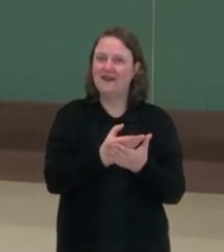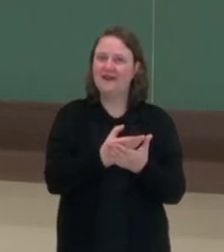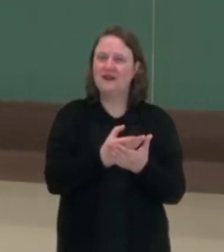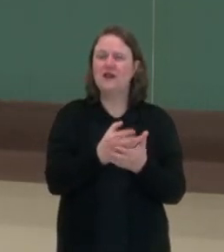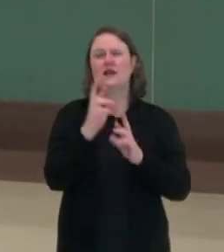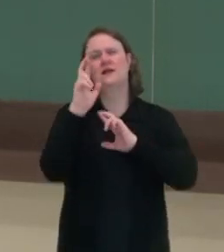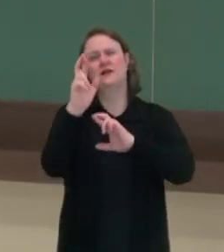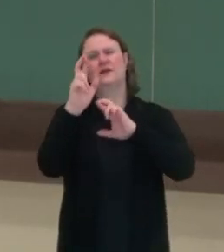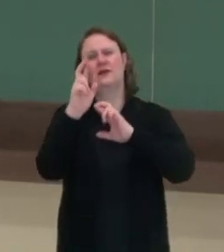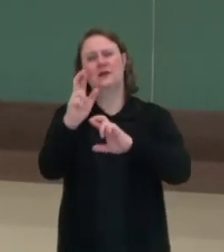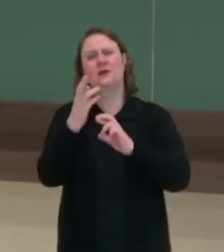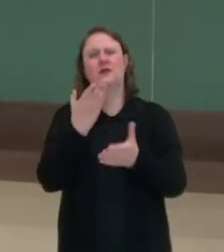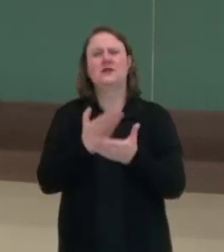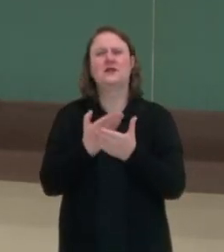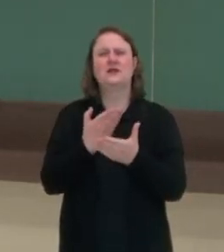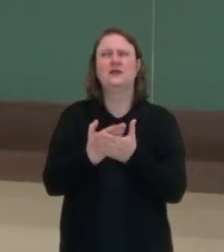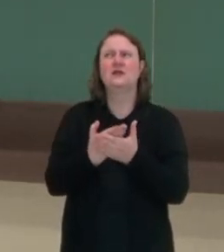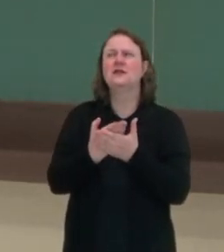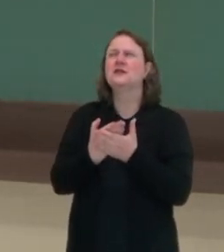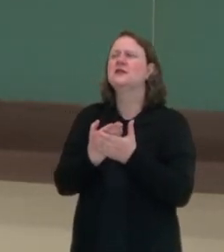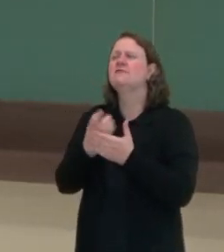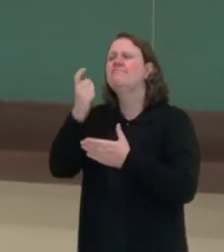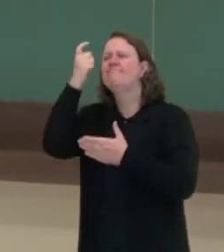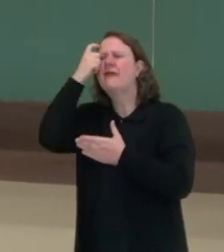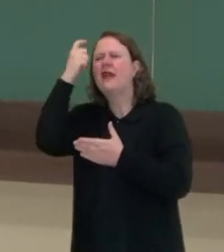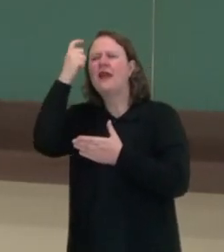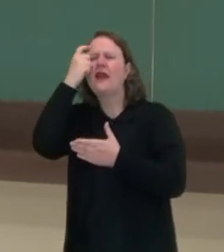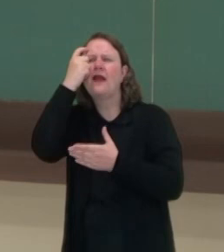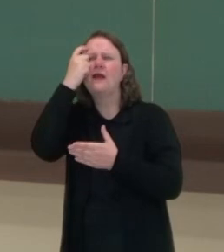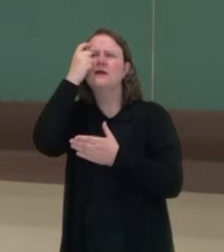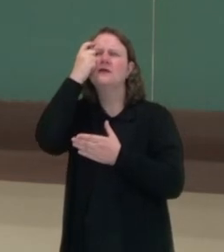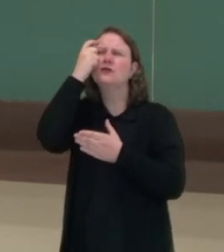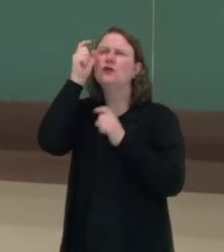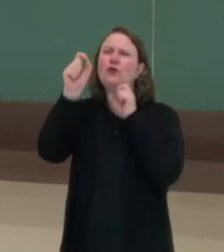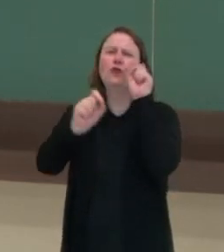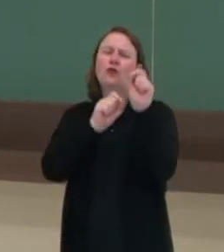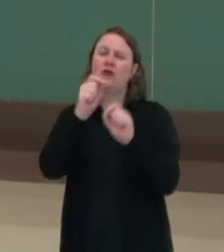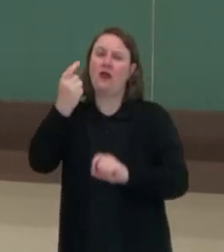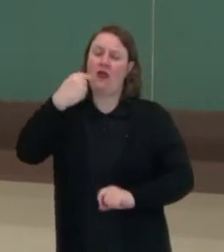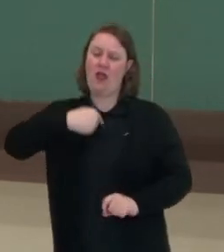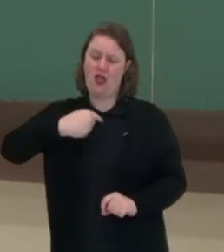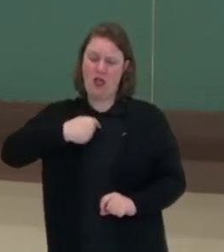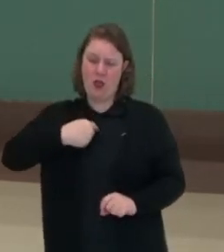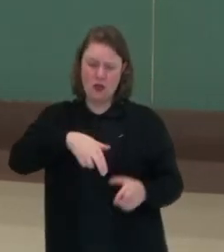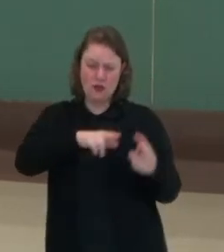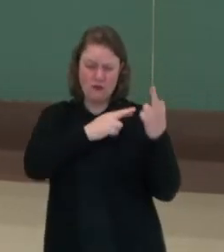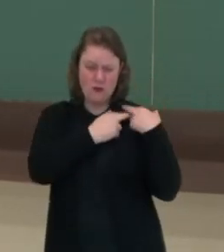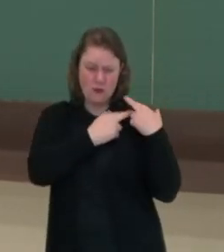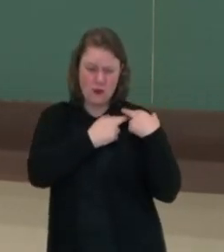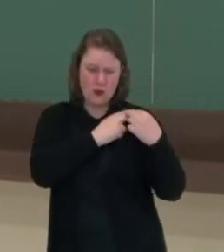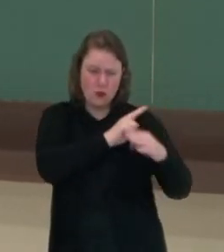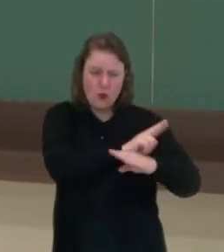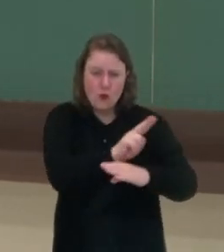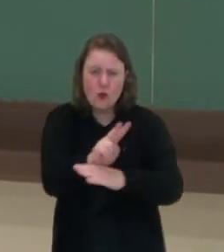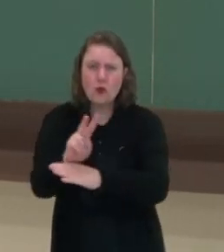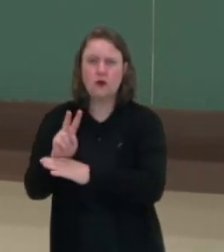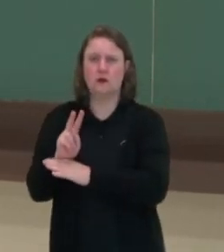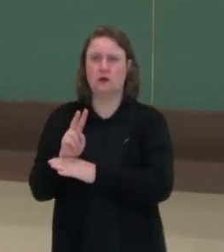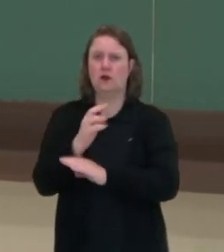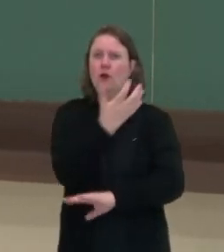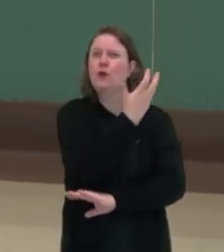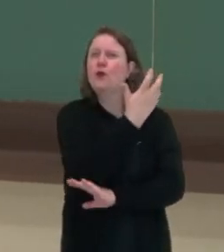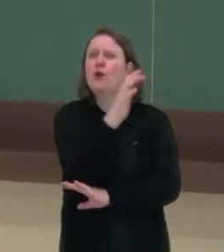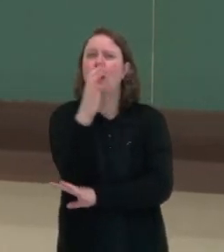que você pare para pensar um pouco sobre o que você está fazendo para proteger a nossa espécie e o